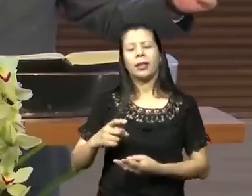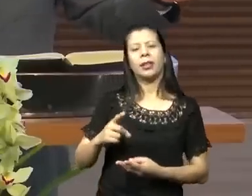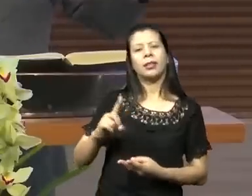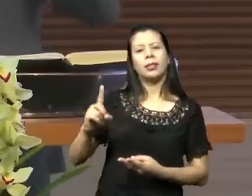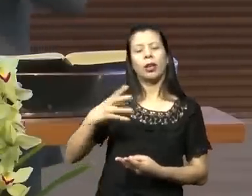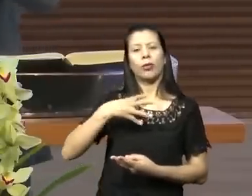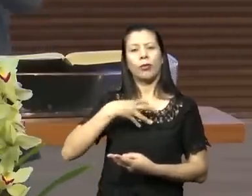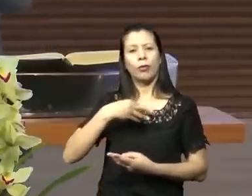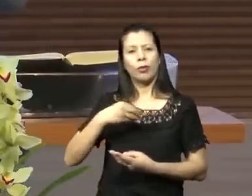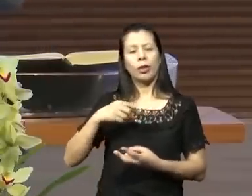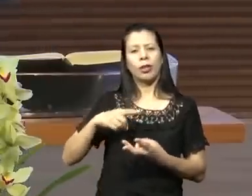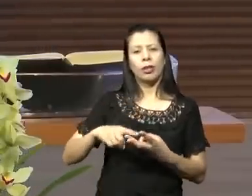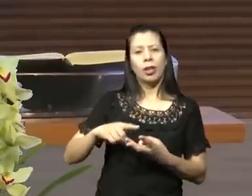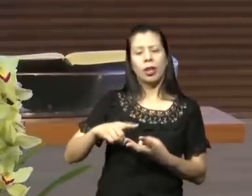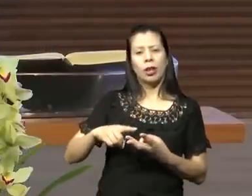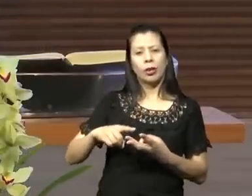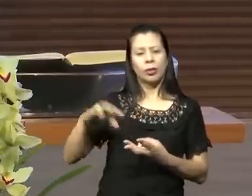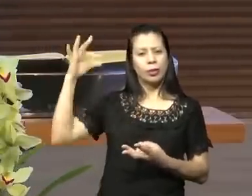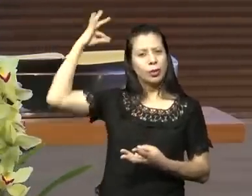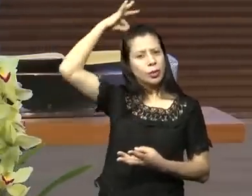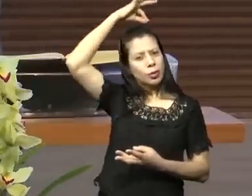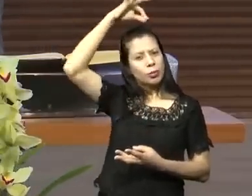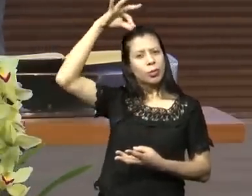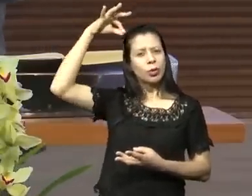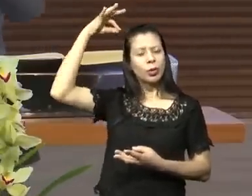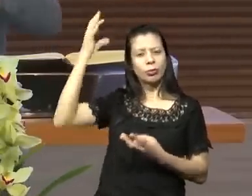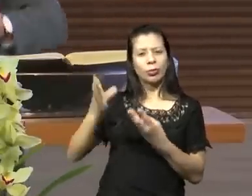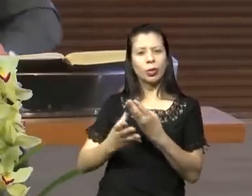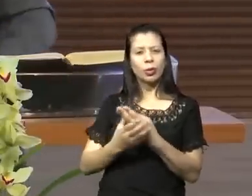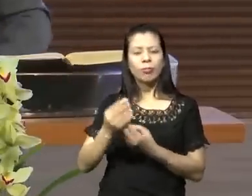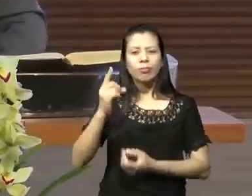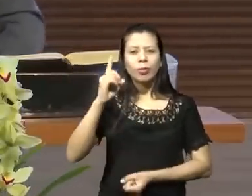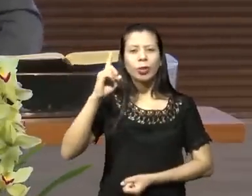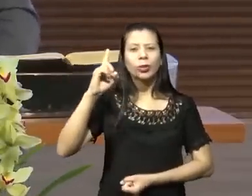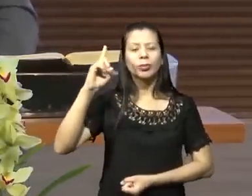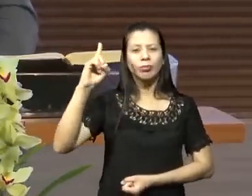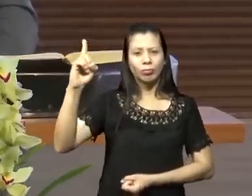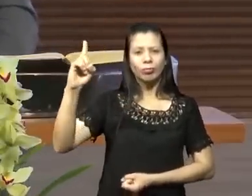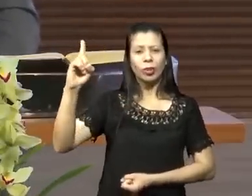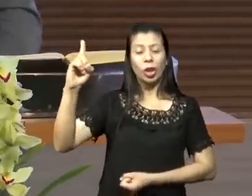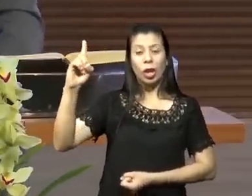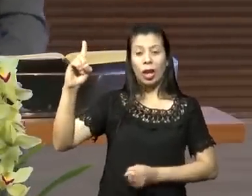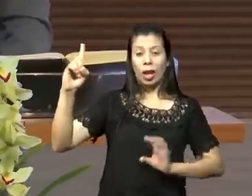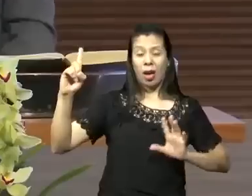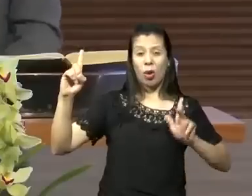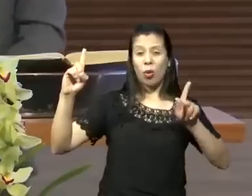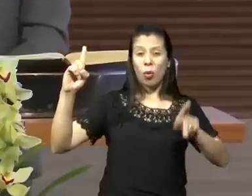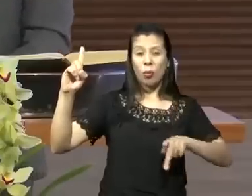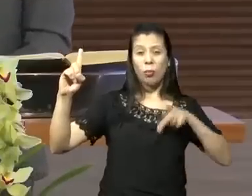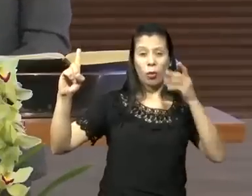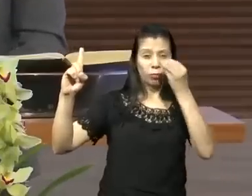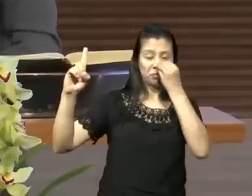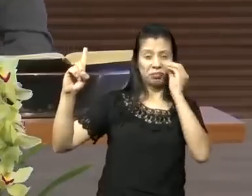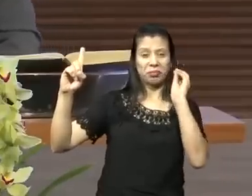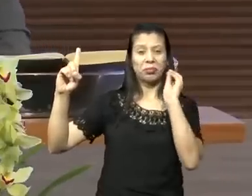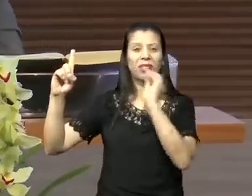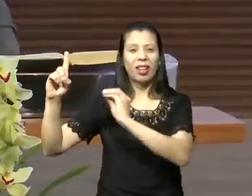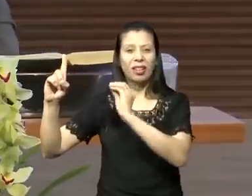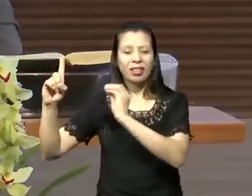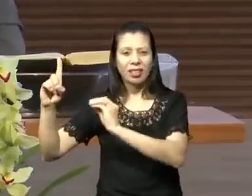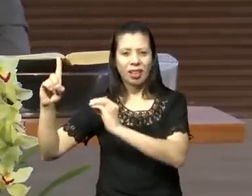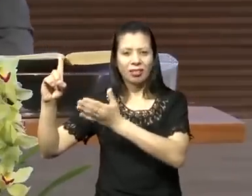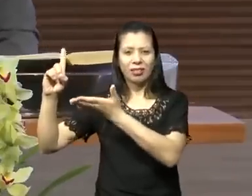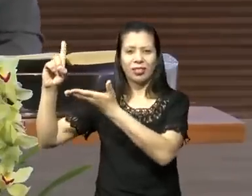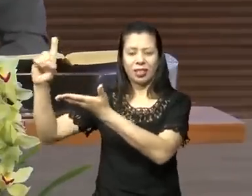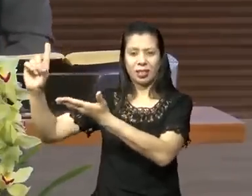o diabo aceitou o convite para entrar Quando Deus é rejeitado o diabo